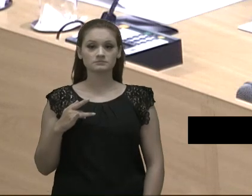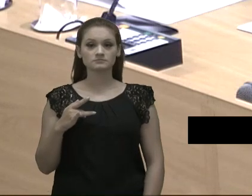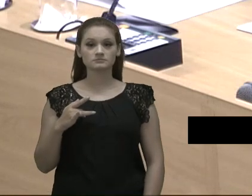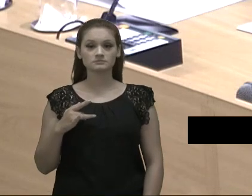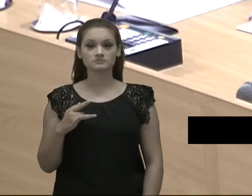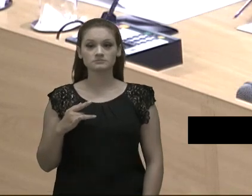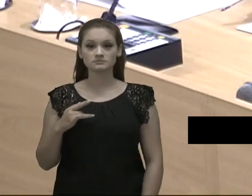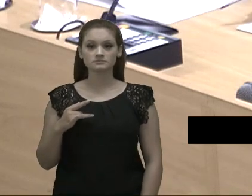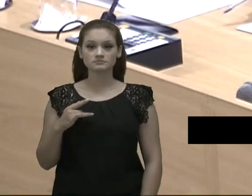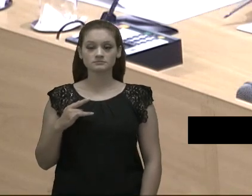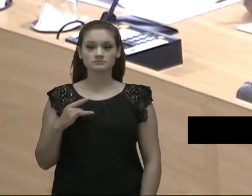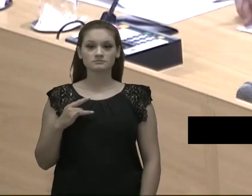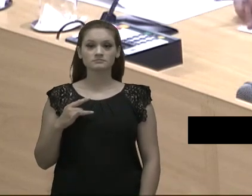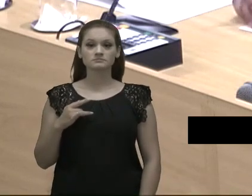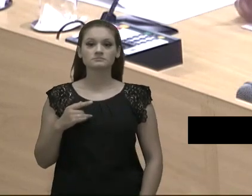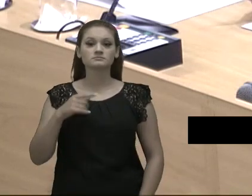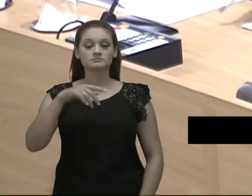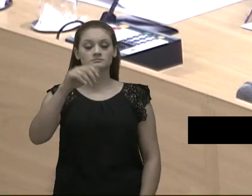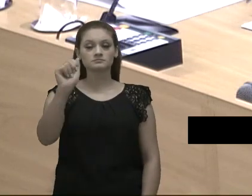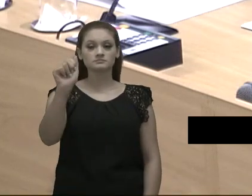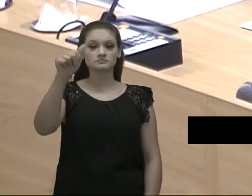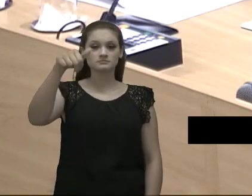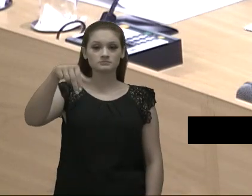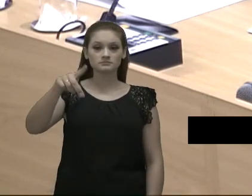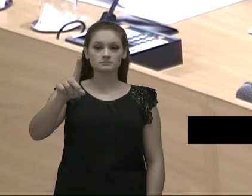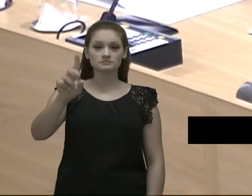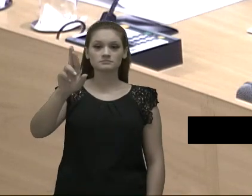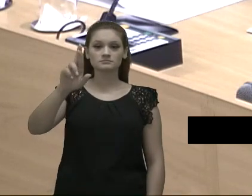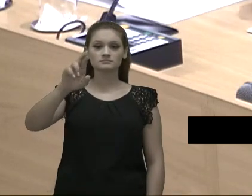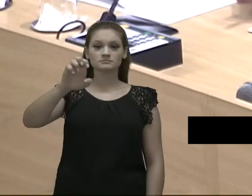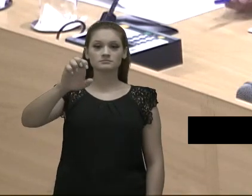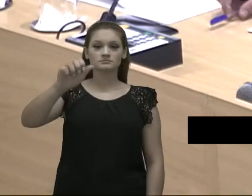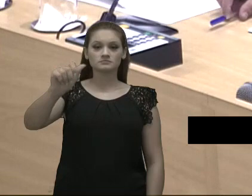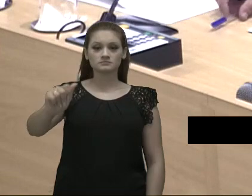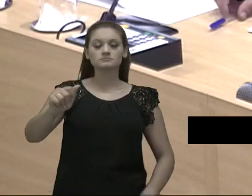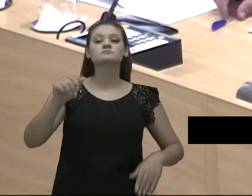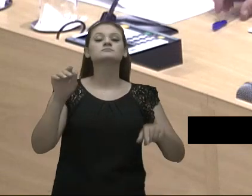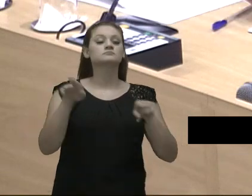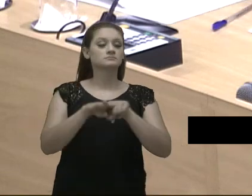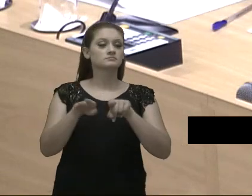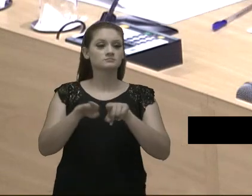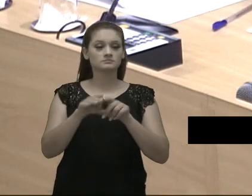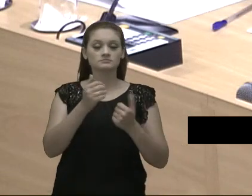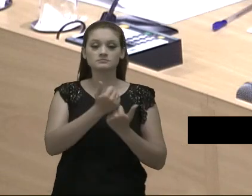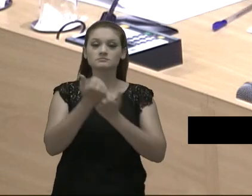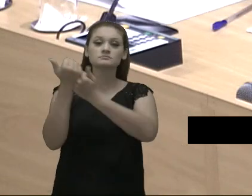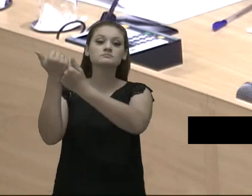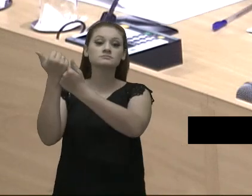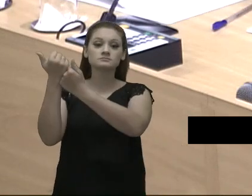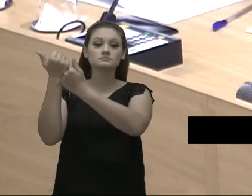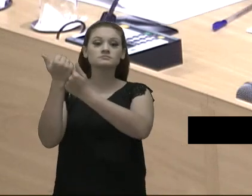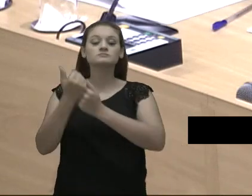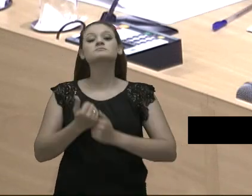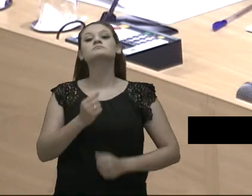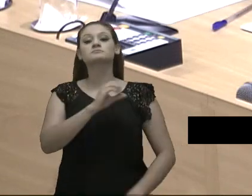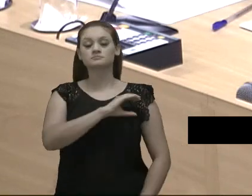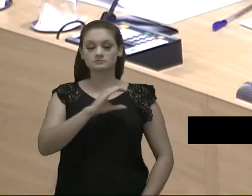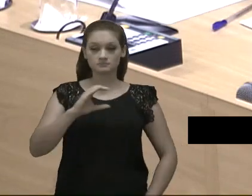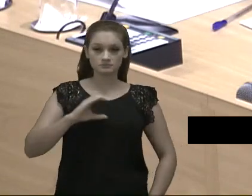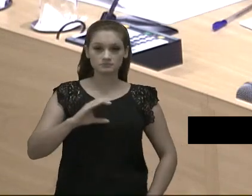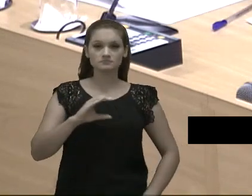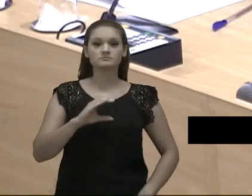E a gente também tem a Andrea, que também é outra técnica que dá esse suporte para ele na coordenação dessas